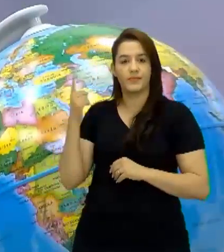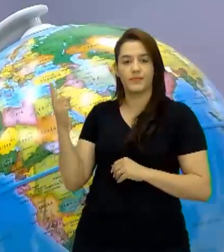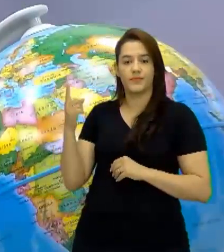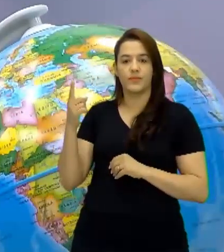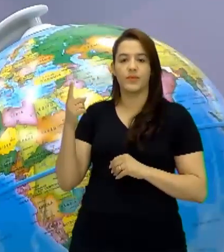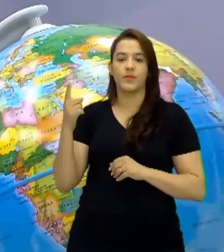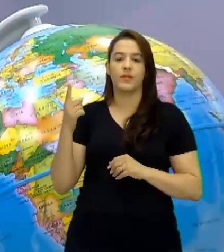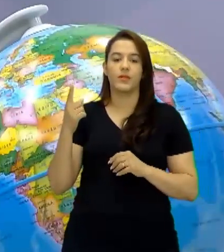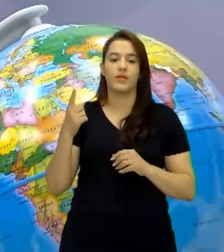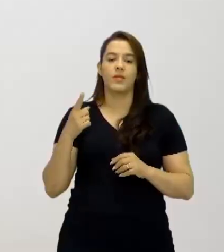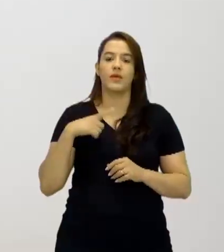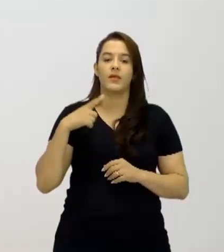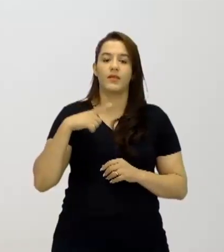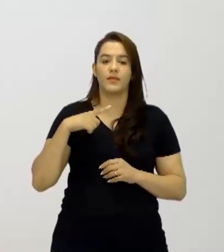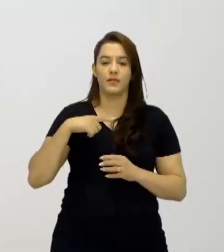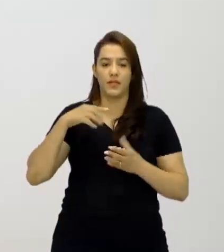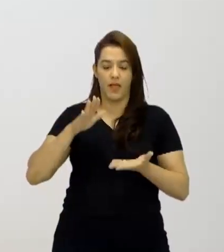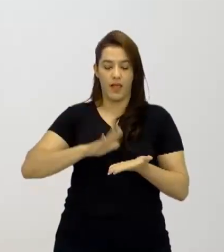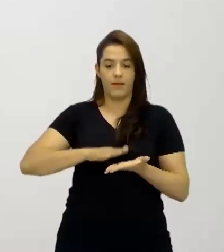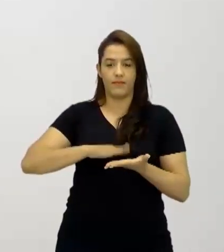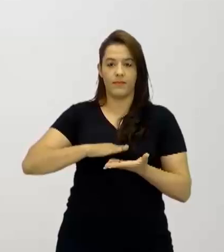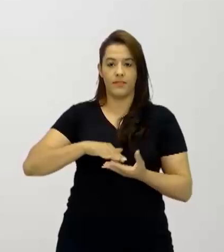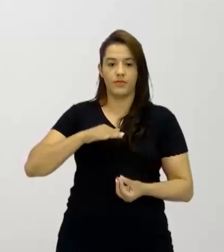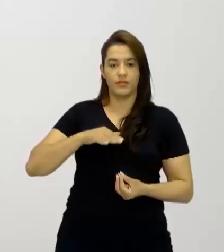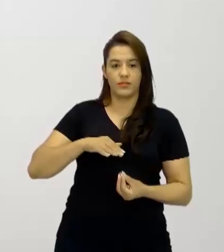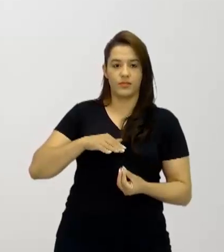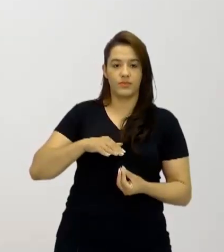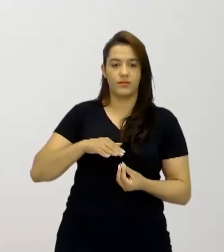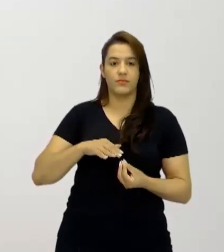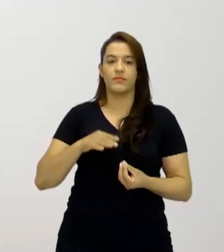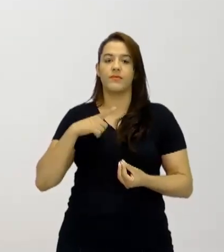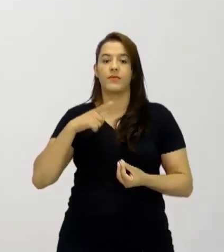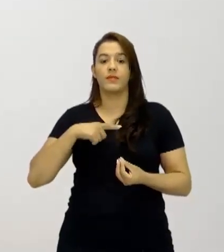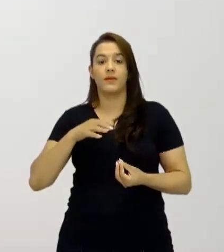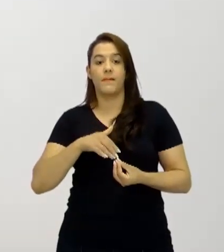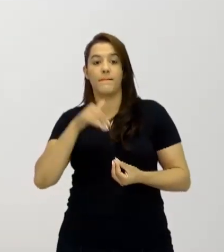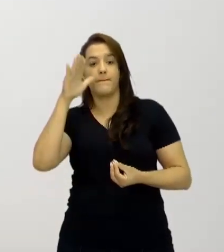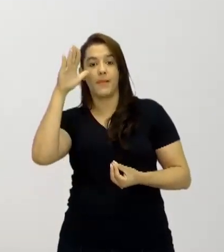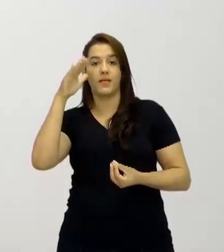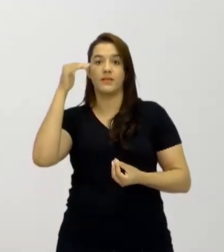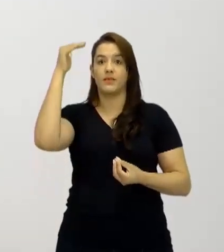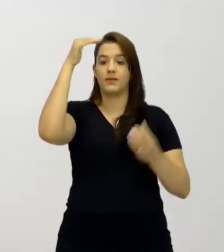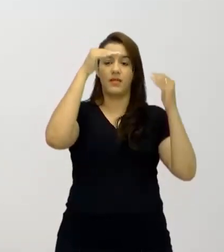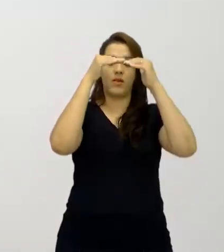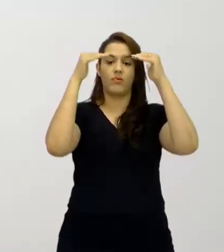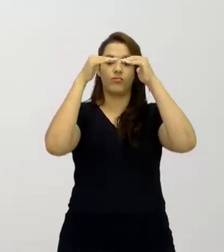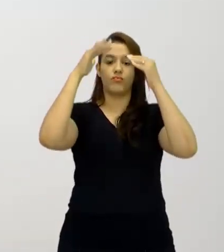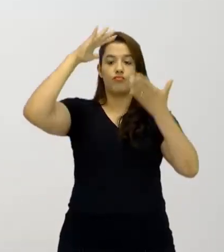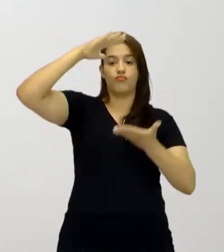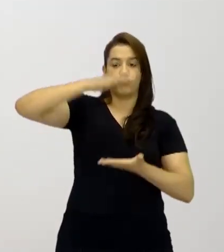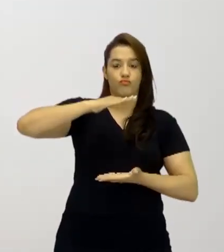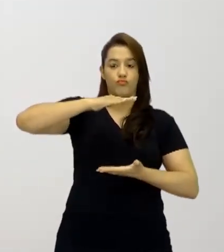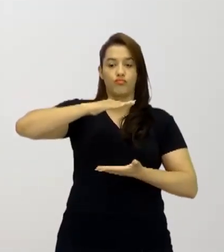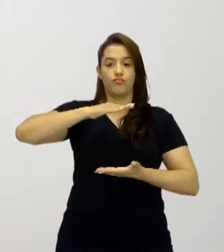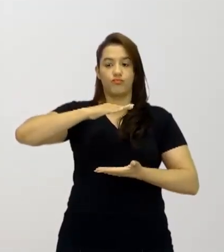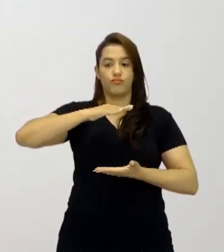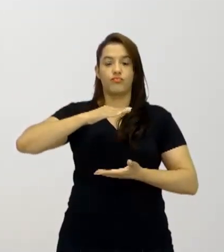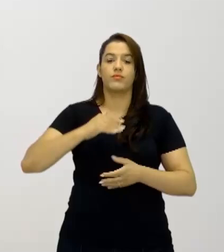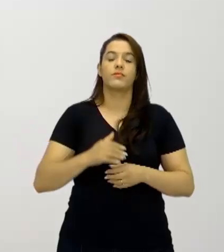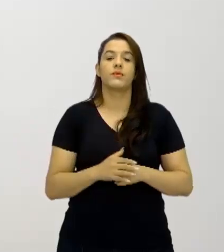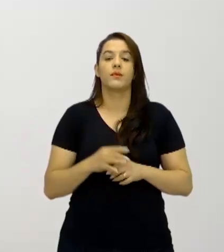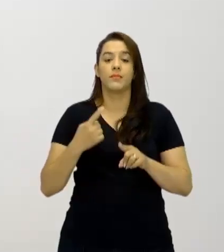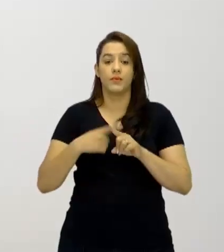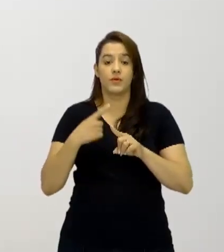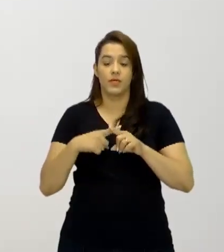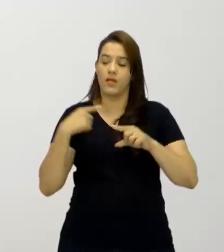distribuição de mais massa nessa parte aqui. E, portanto, aqui vai dar uma achatada, porque esse